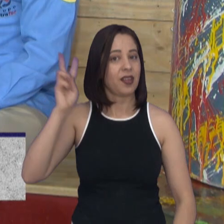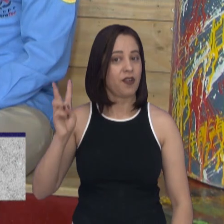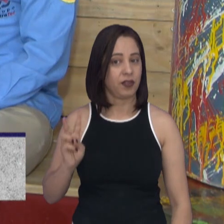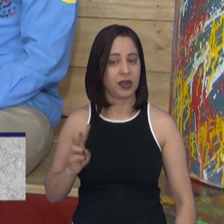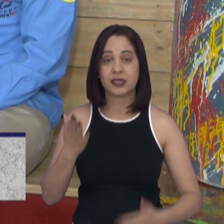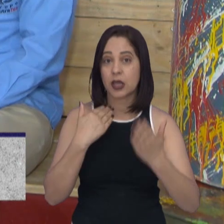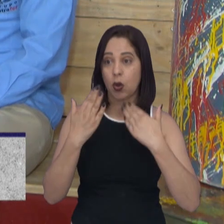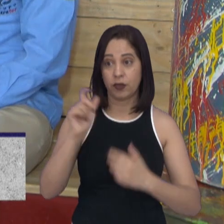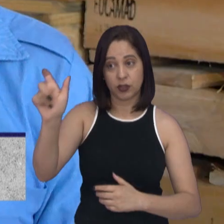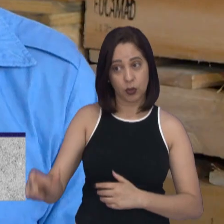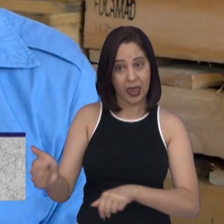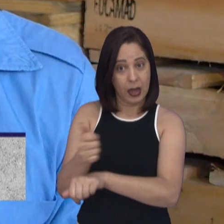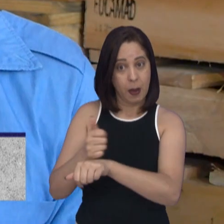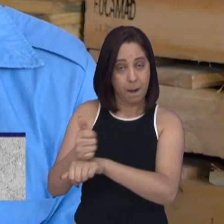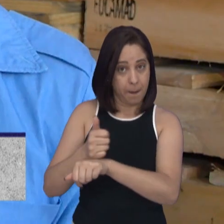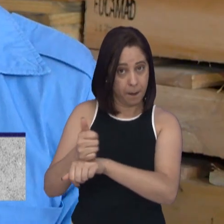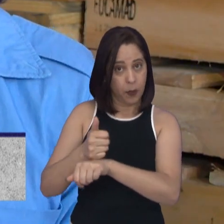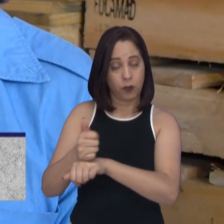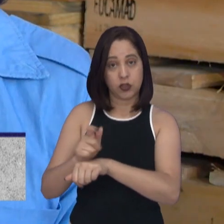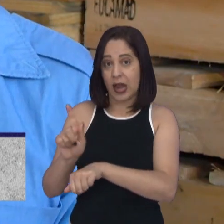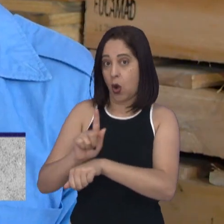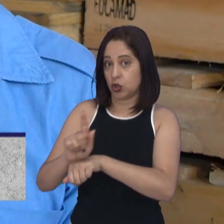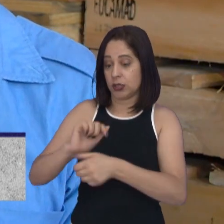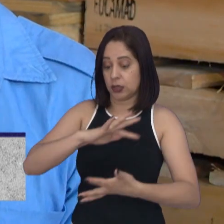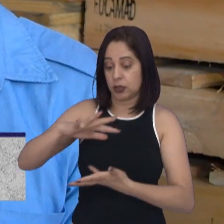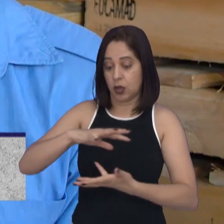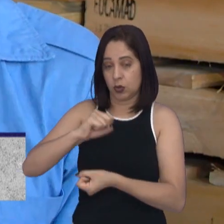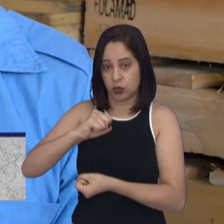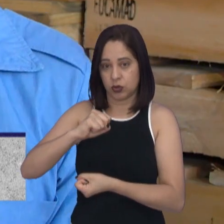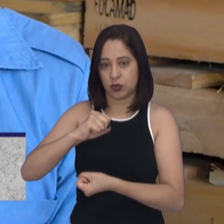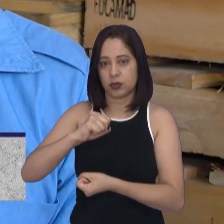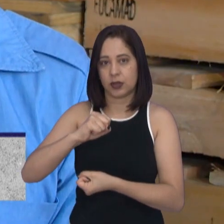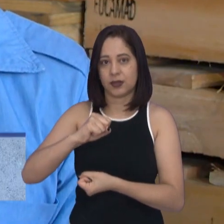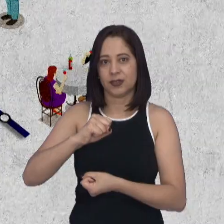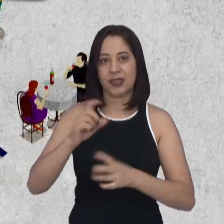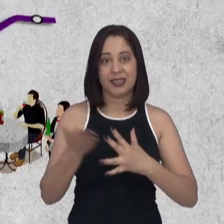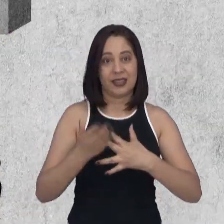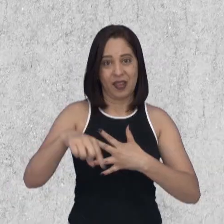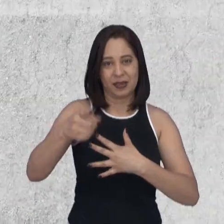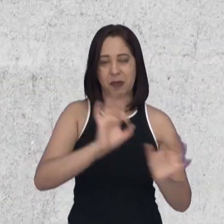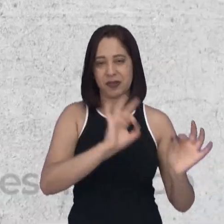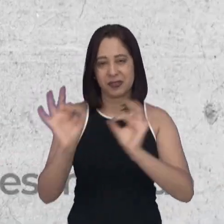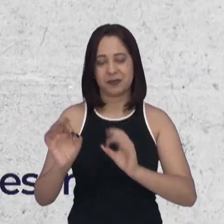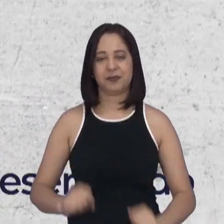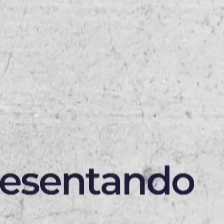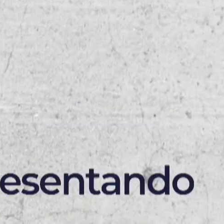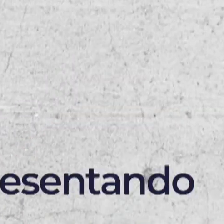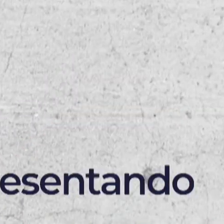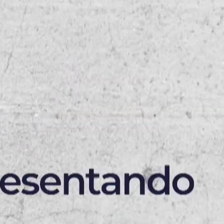Nascimento conversou com um especialista no segmento de gestão sustentável de resíduos. É daqui a pouco.